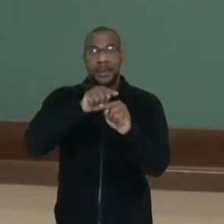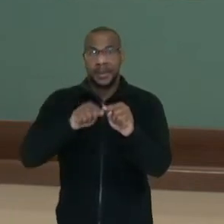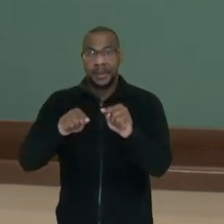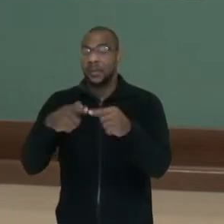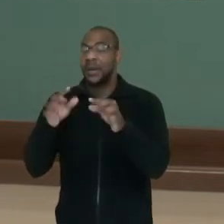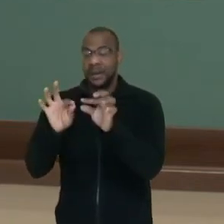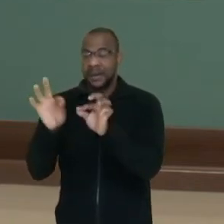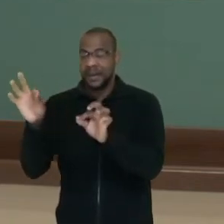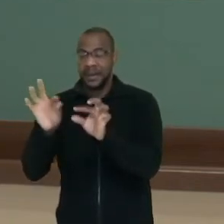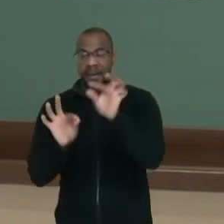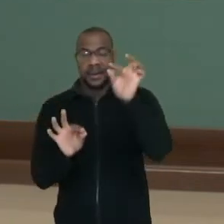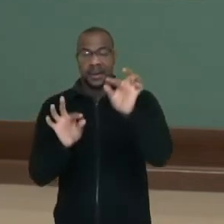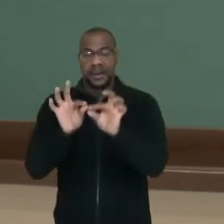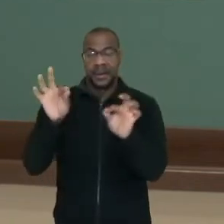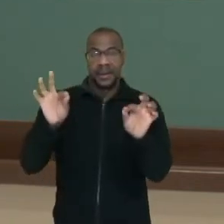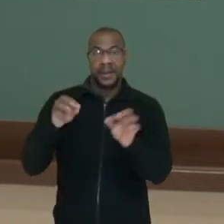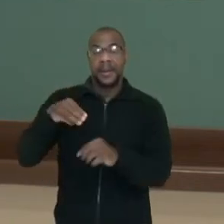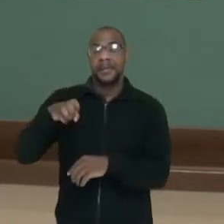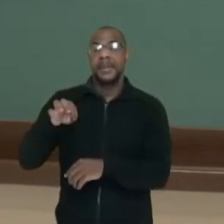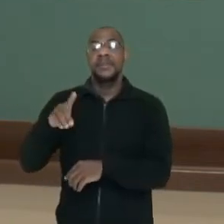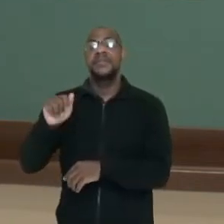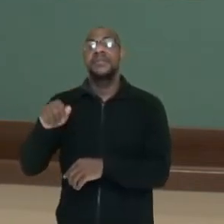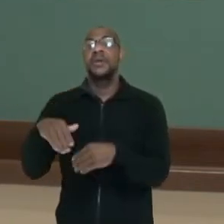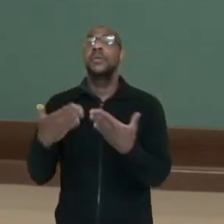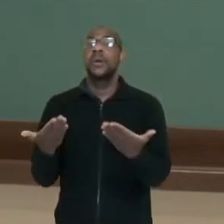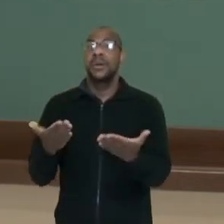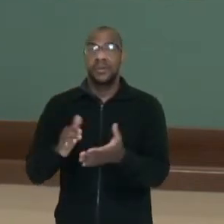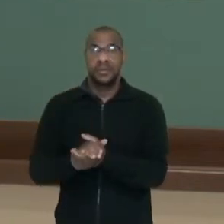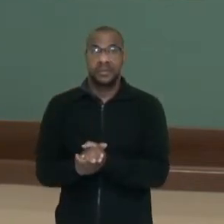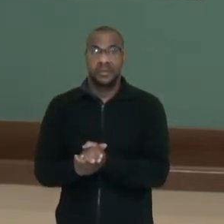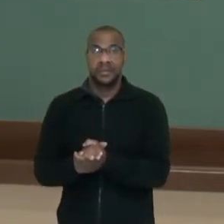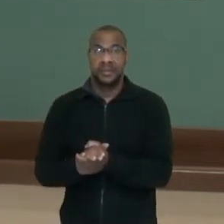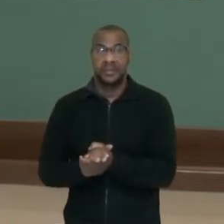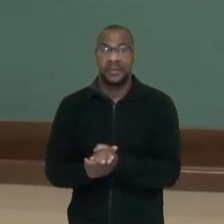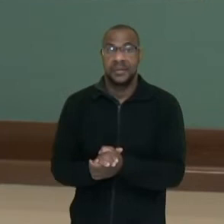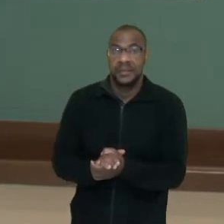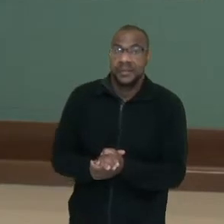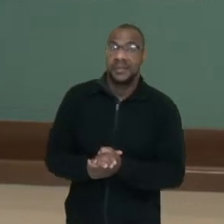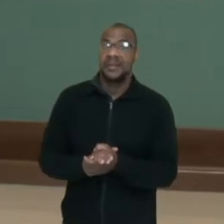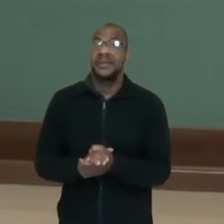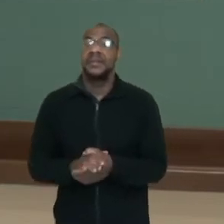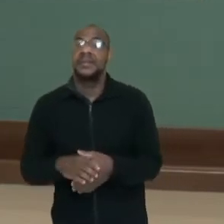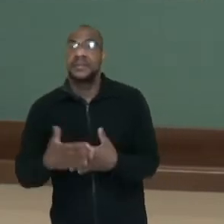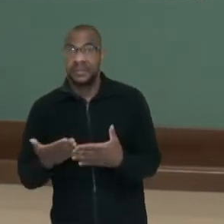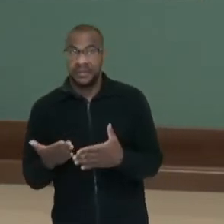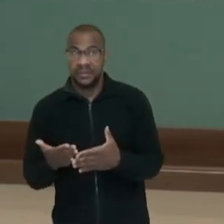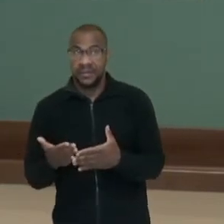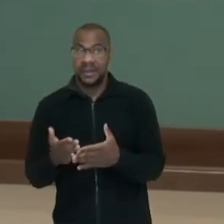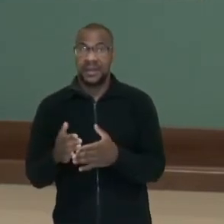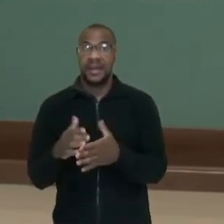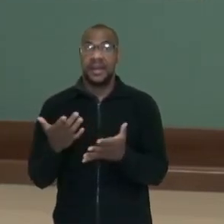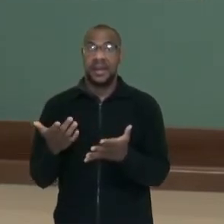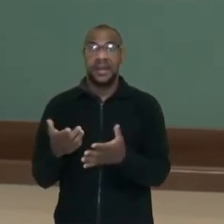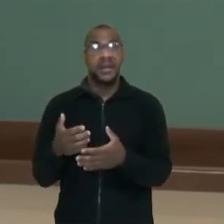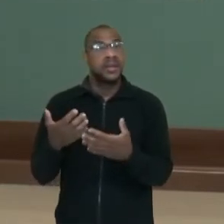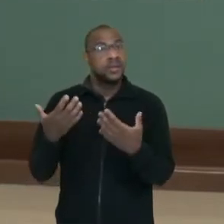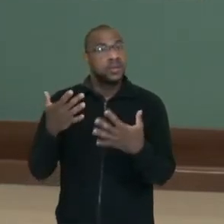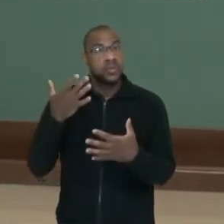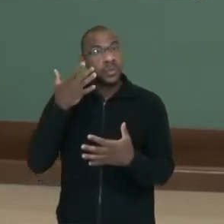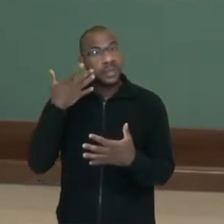medida? Ó, atenção, ó. A medida de um arco é diferente do comprimento de um arco. Então, eu não quero